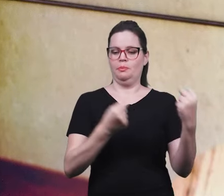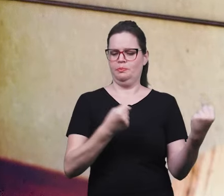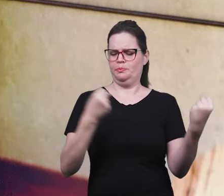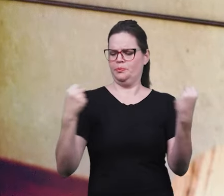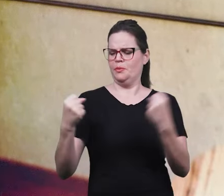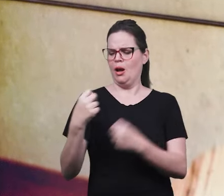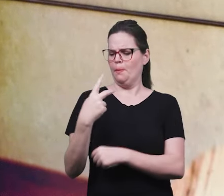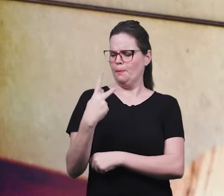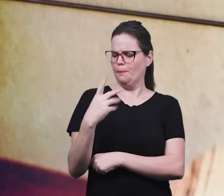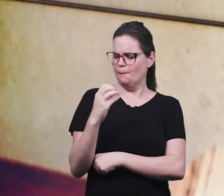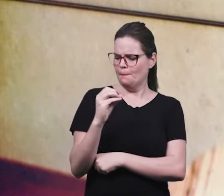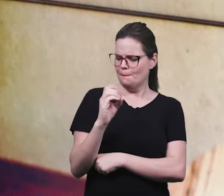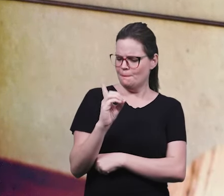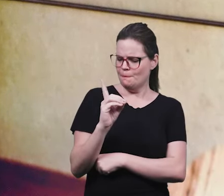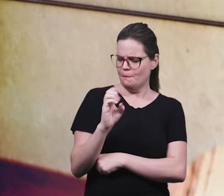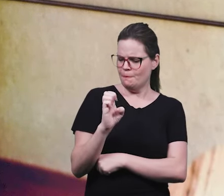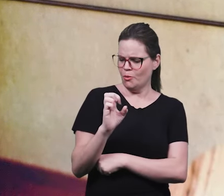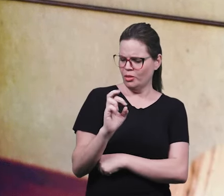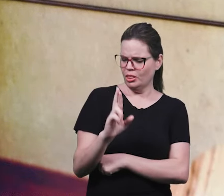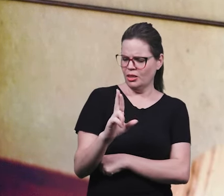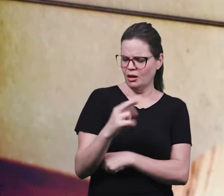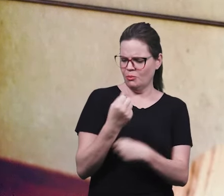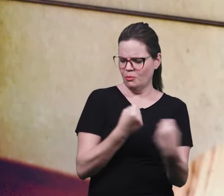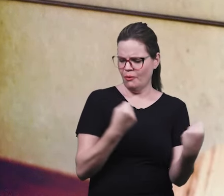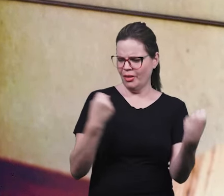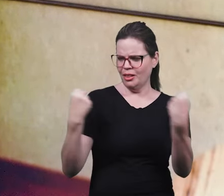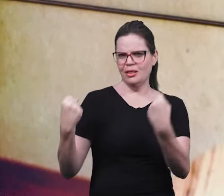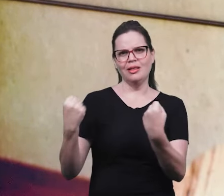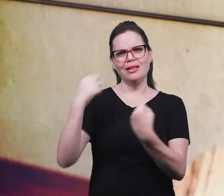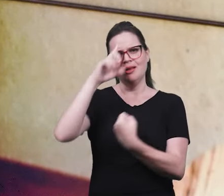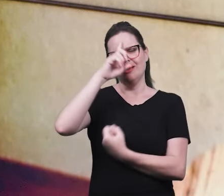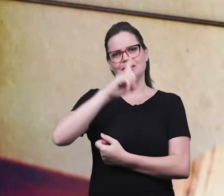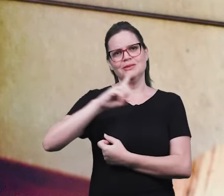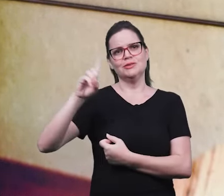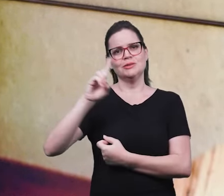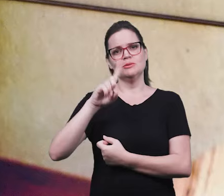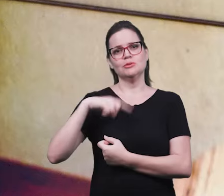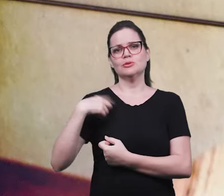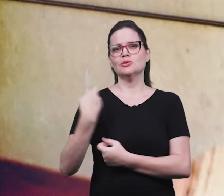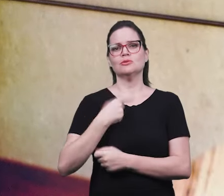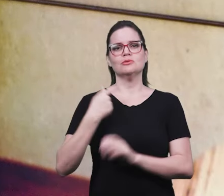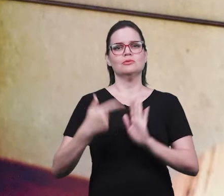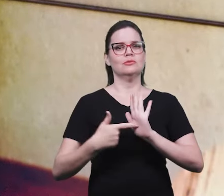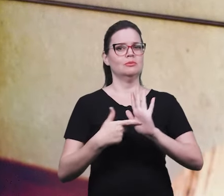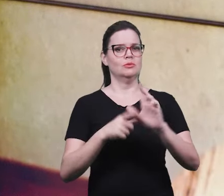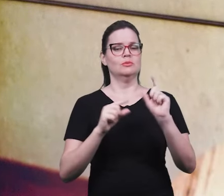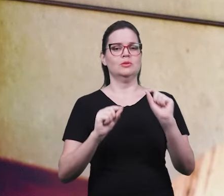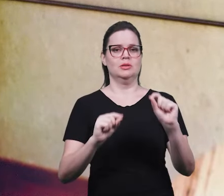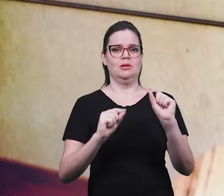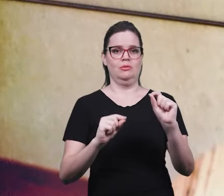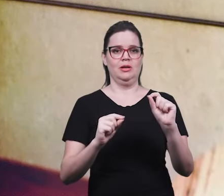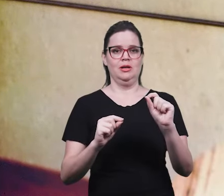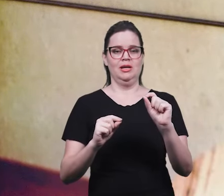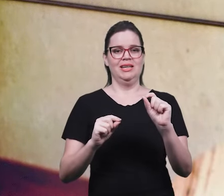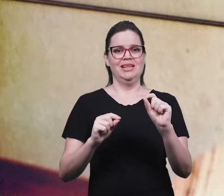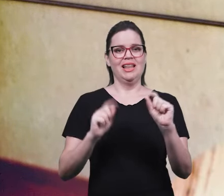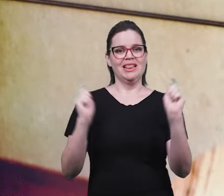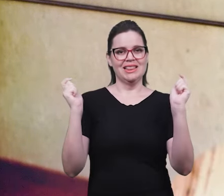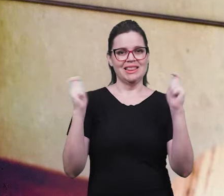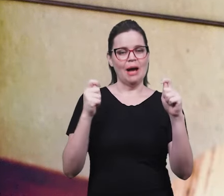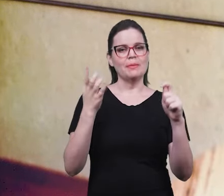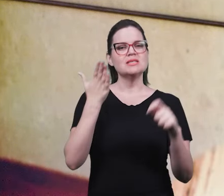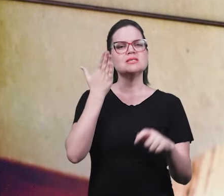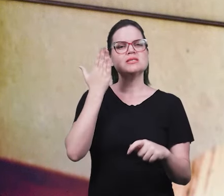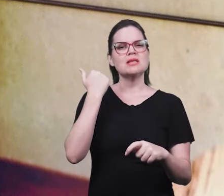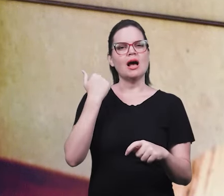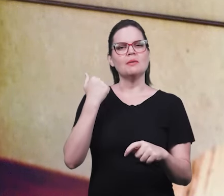do poder de Deus, nós vamos mostrar aqui que, na verdade, só conhece poder quem vive o poder de Deus. Né? As